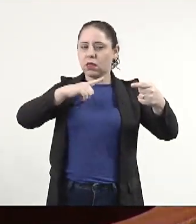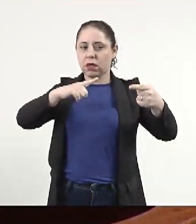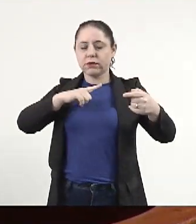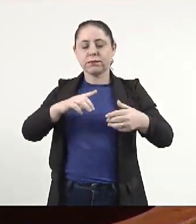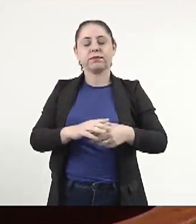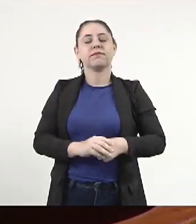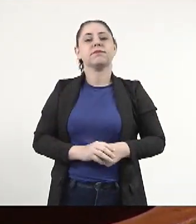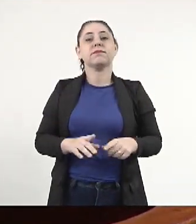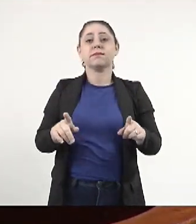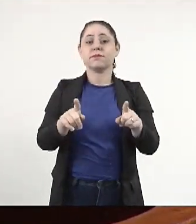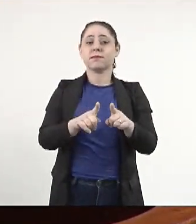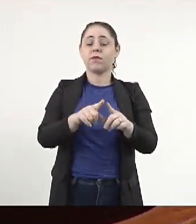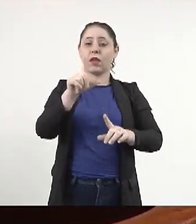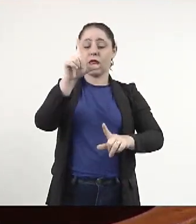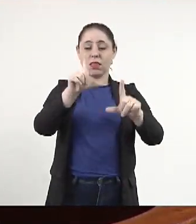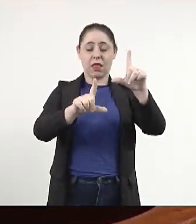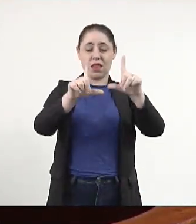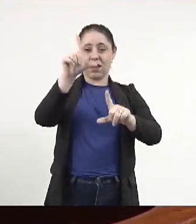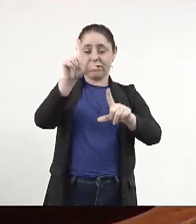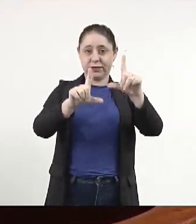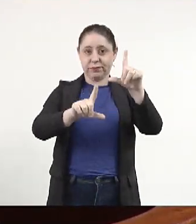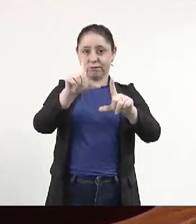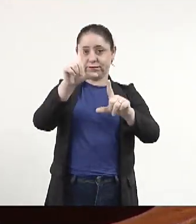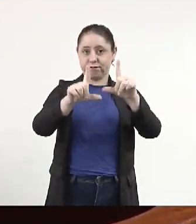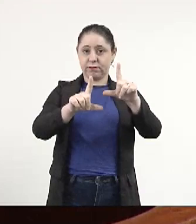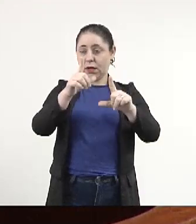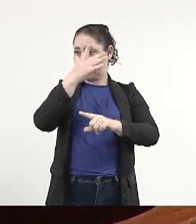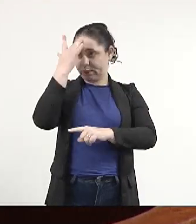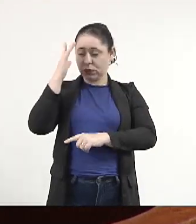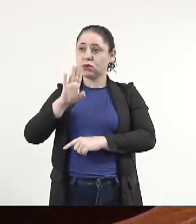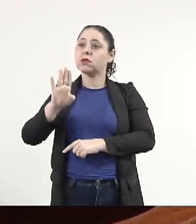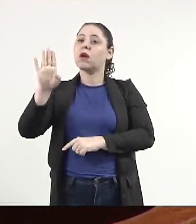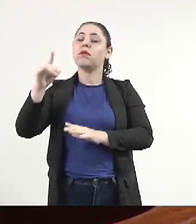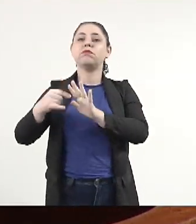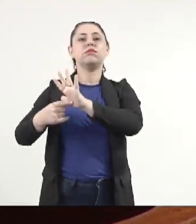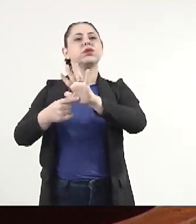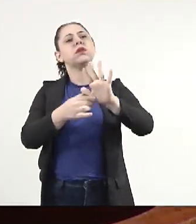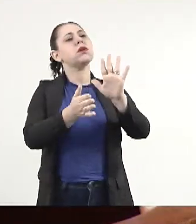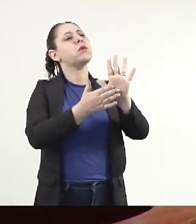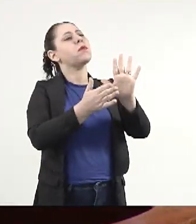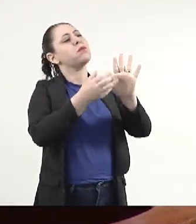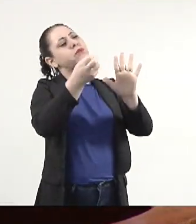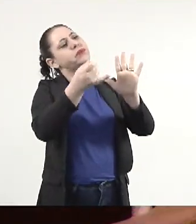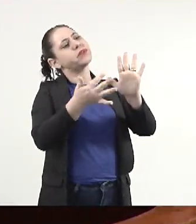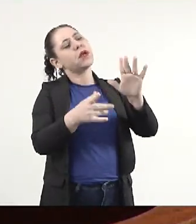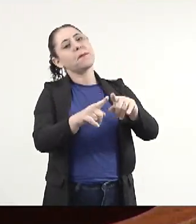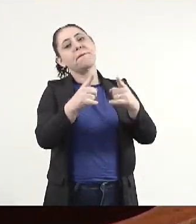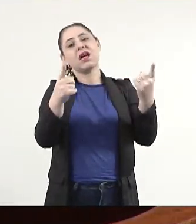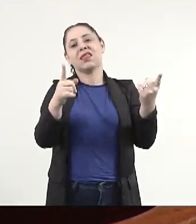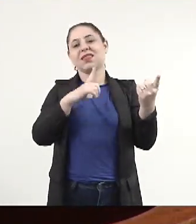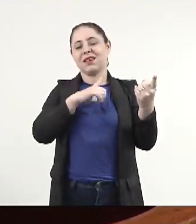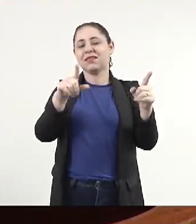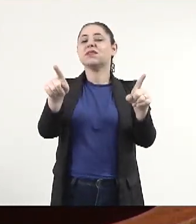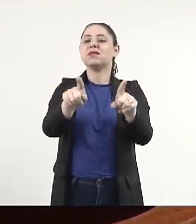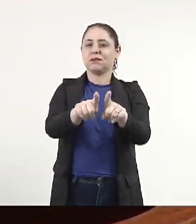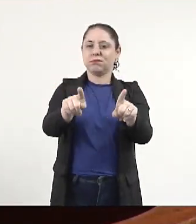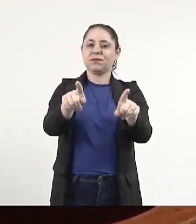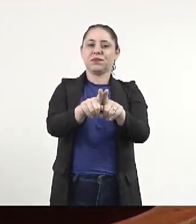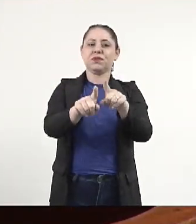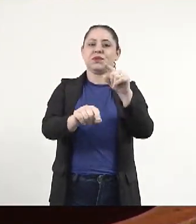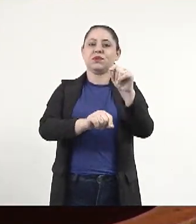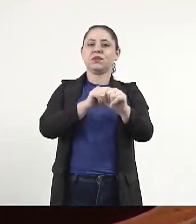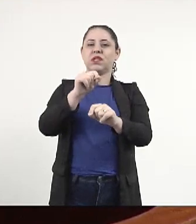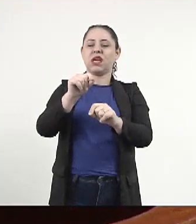Existe a campanha eleitoral na televisão, os candidatos vão lá, apresentam suas propostas, mas existe uma